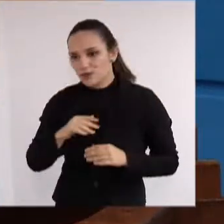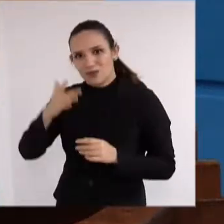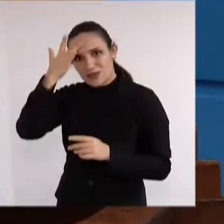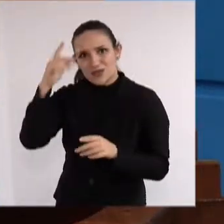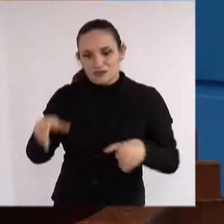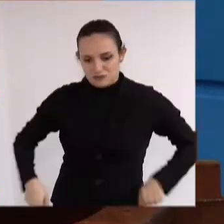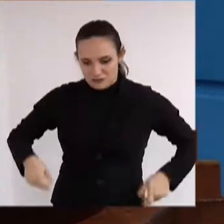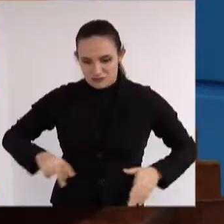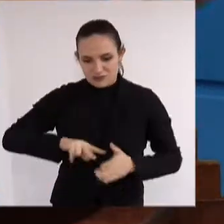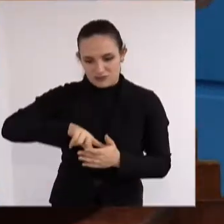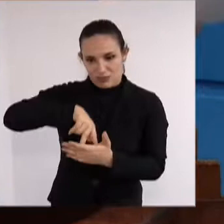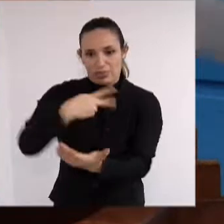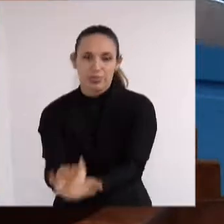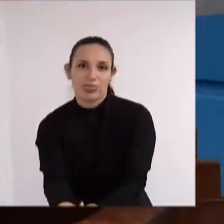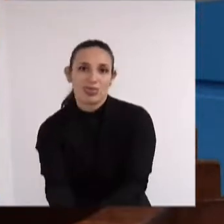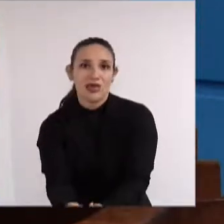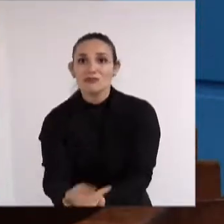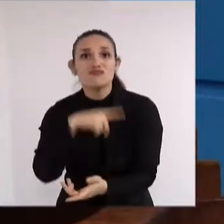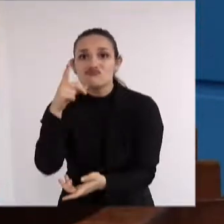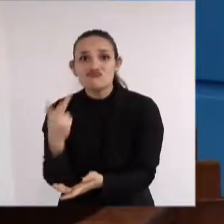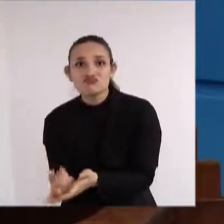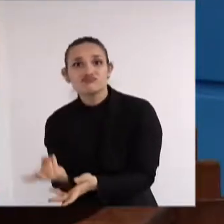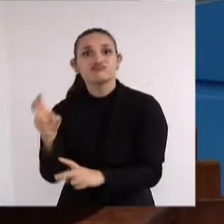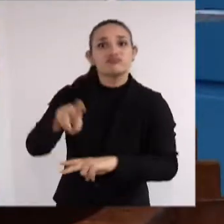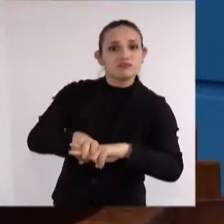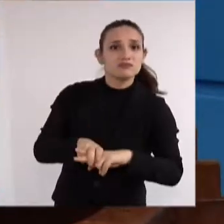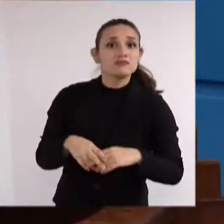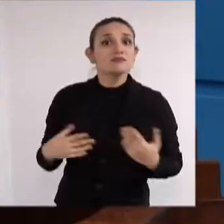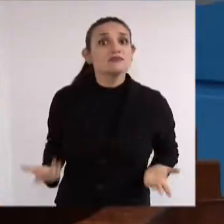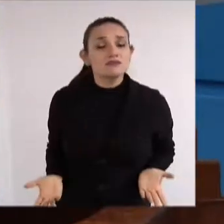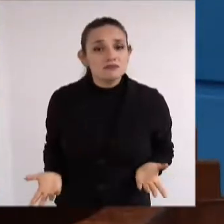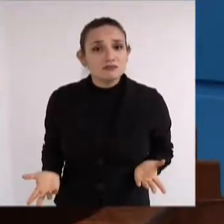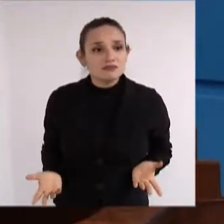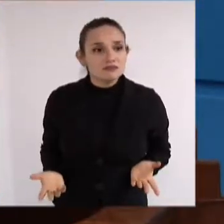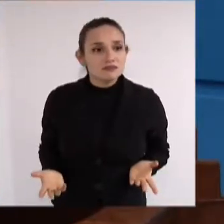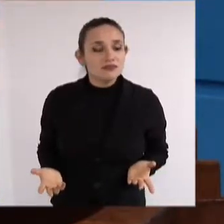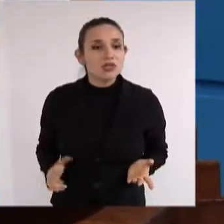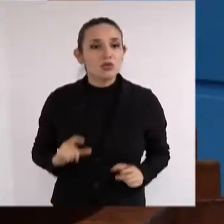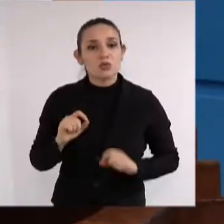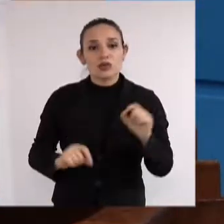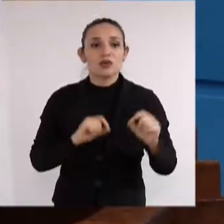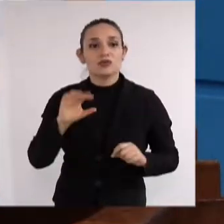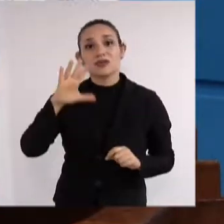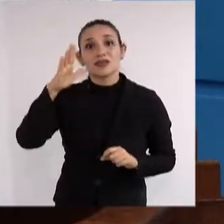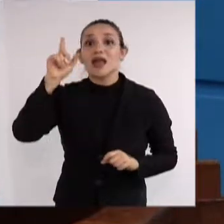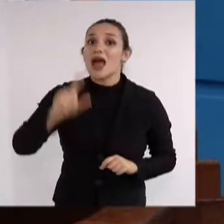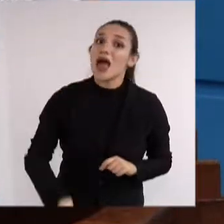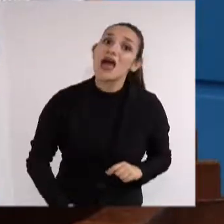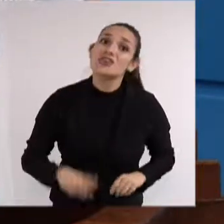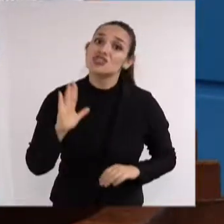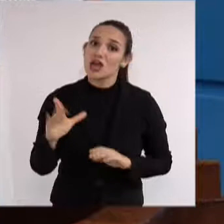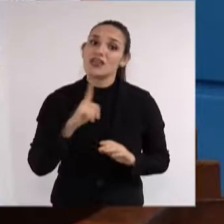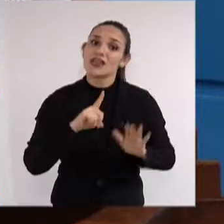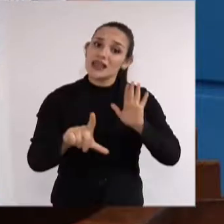Então, isso que nós estamos propondo, senhor presidente, nobres pares, é justamente algo que está na lei.